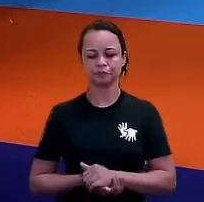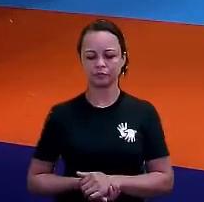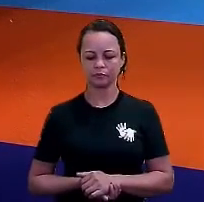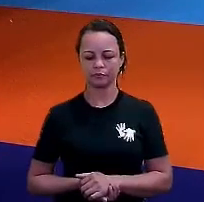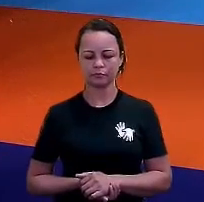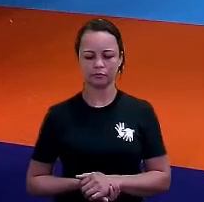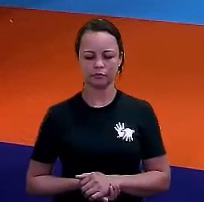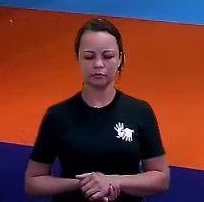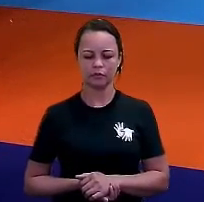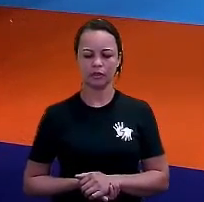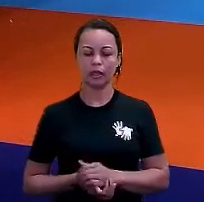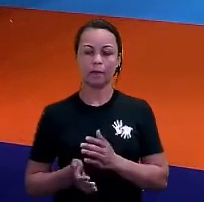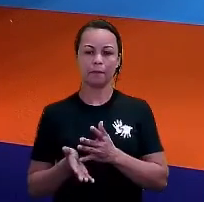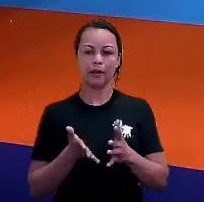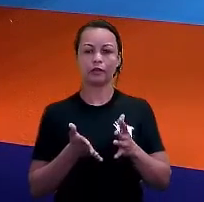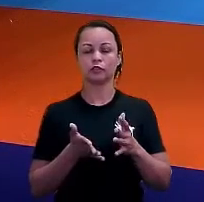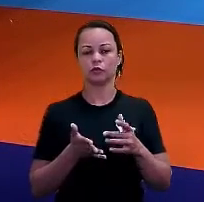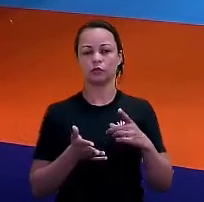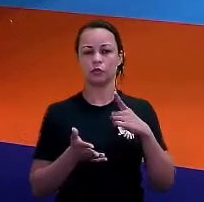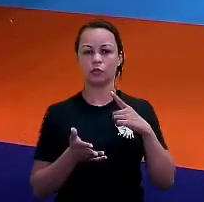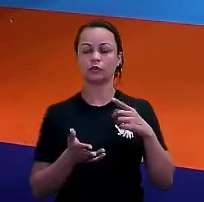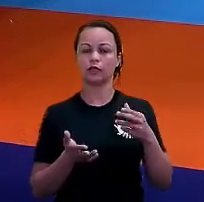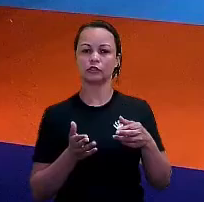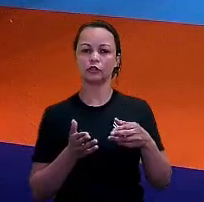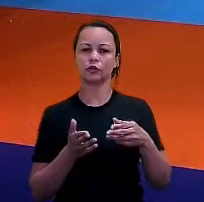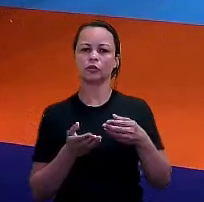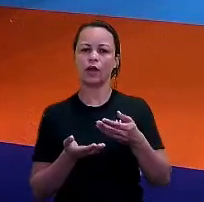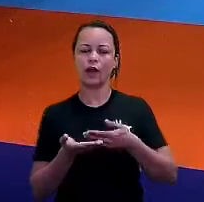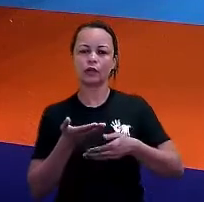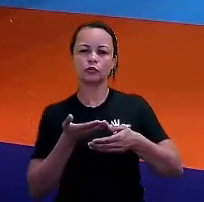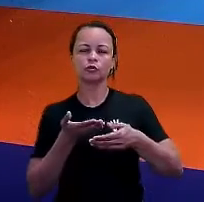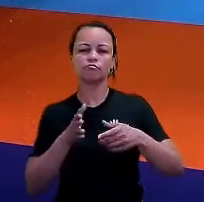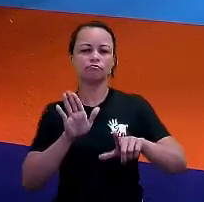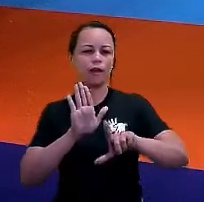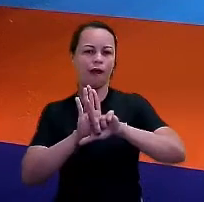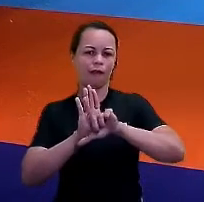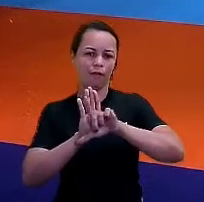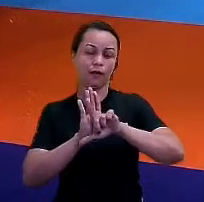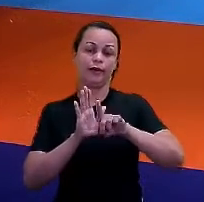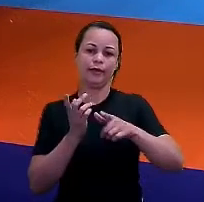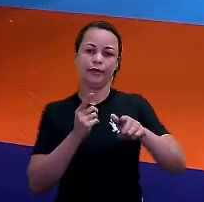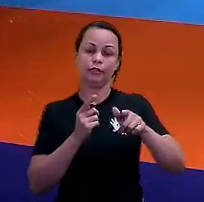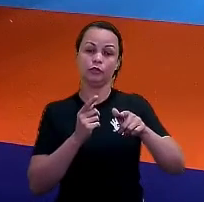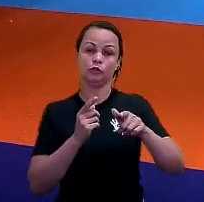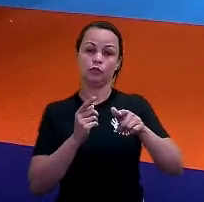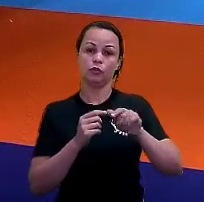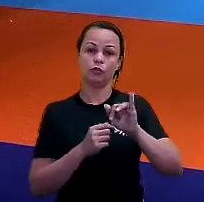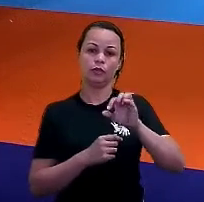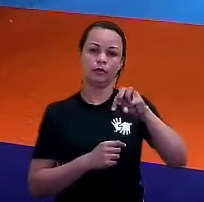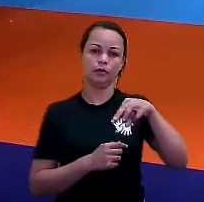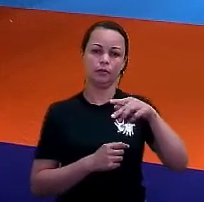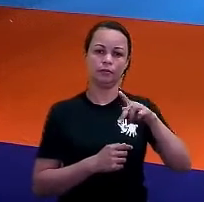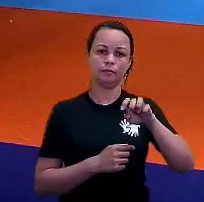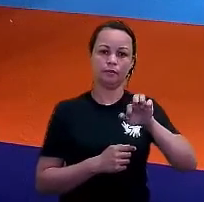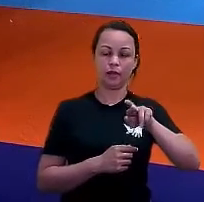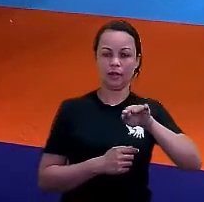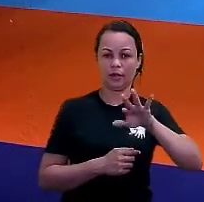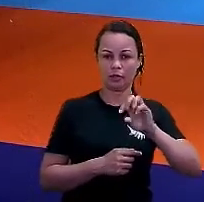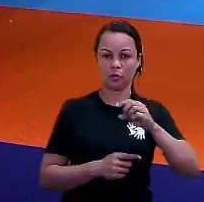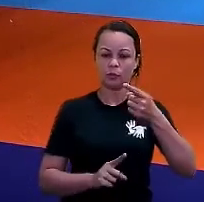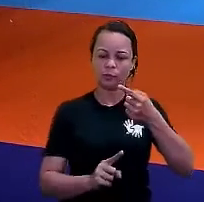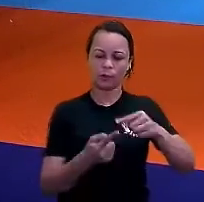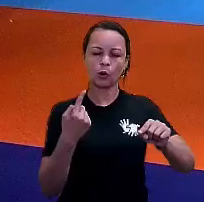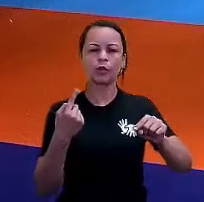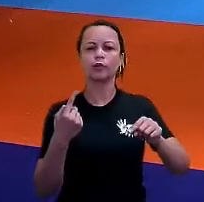XIX, passou a ser sancionada uma lei, que era uma lei do Império, que ela